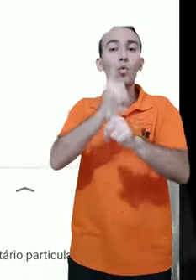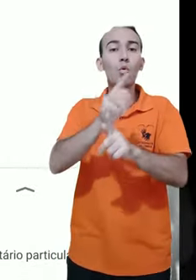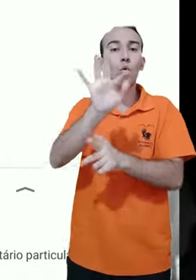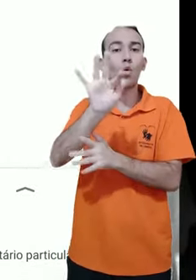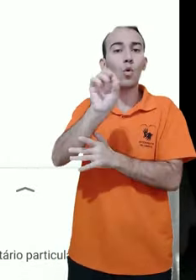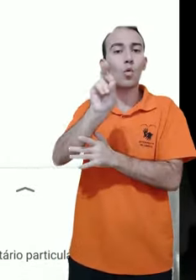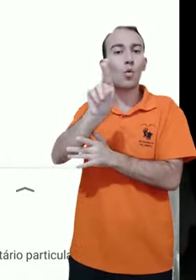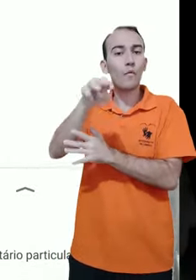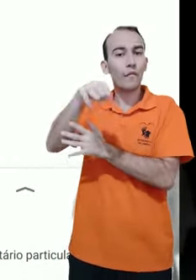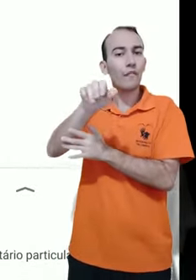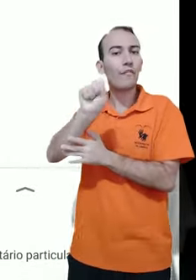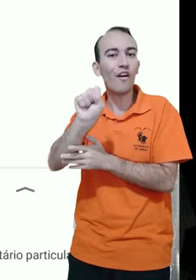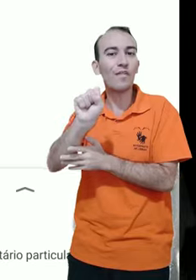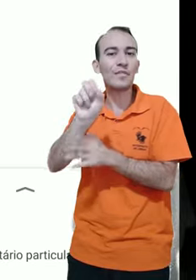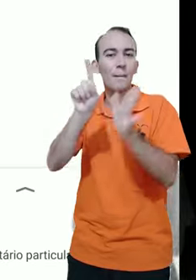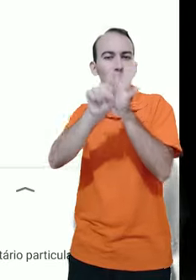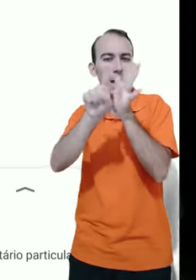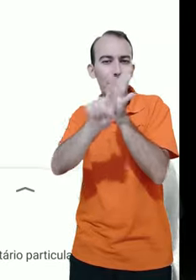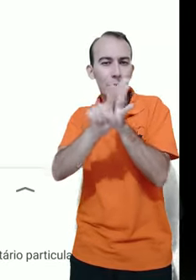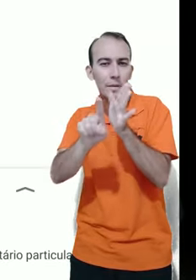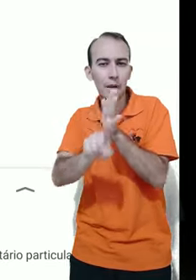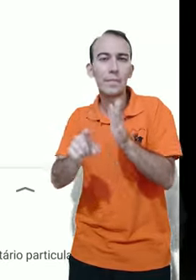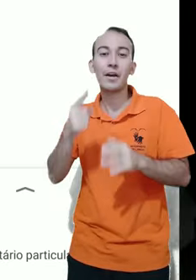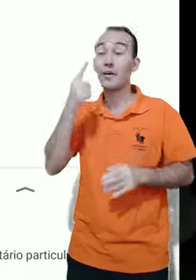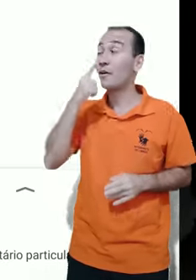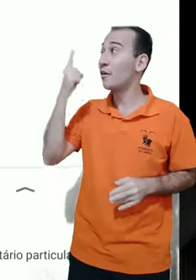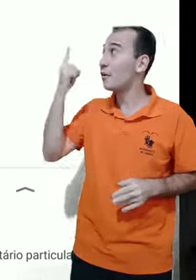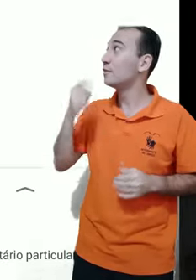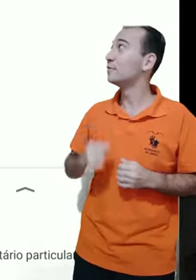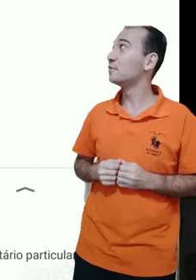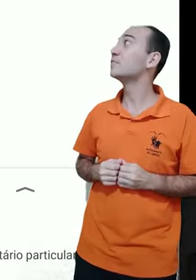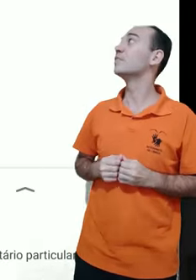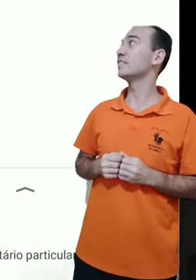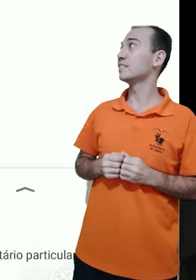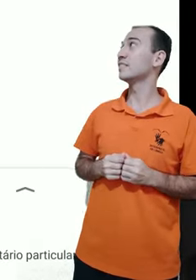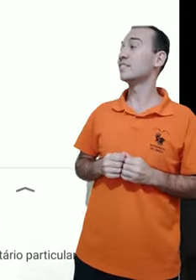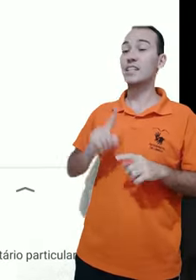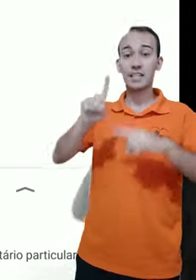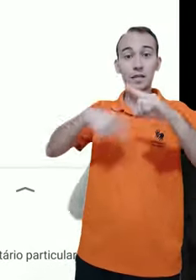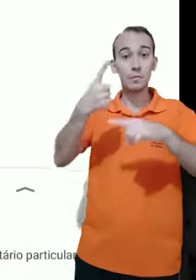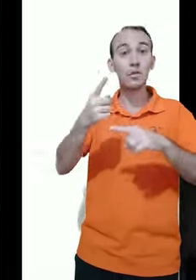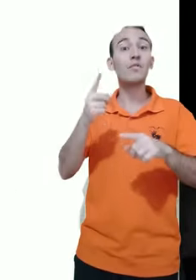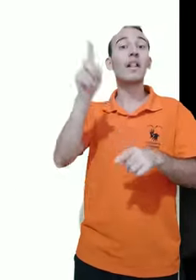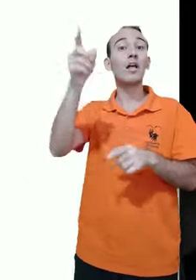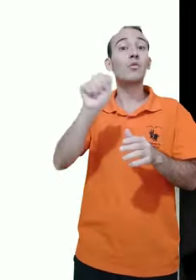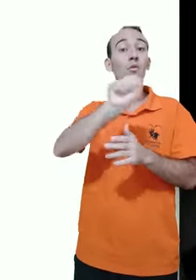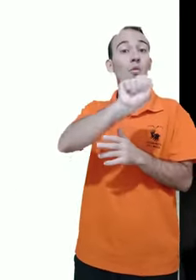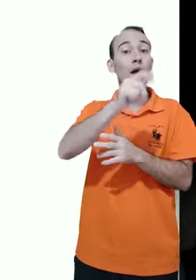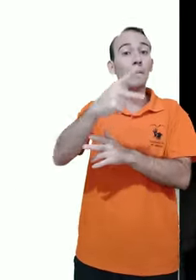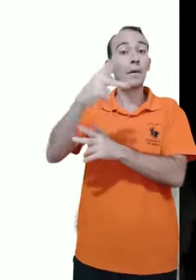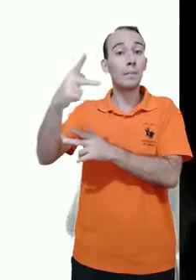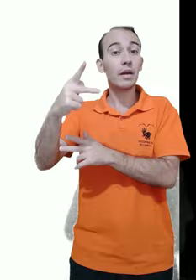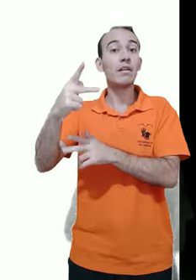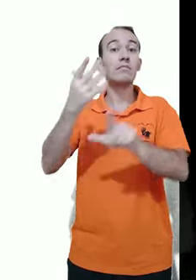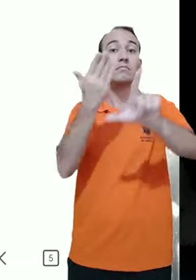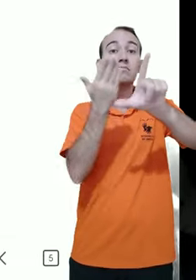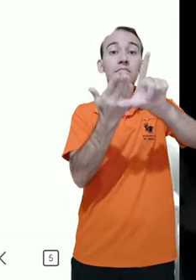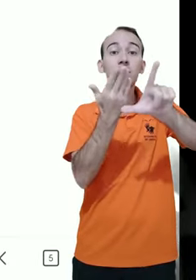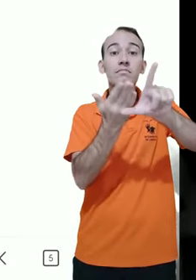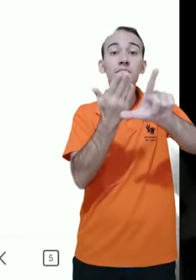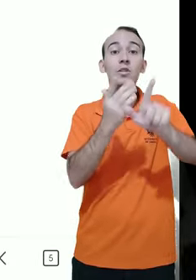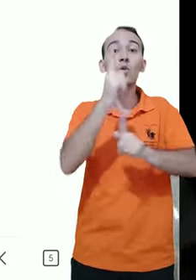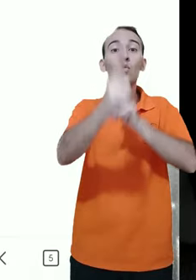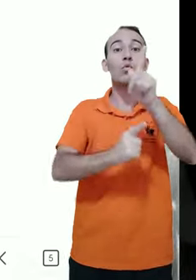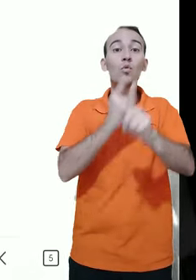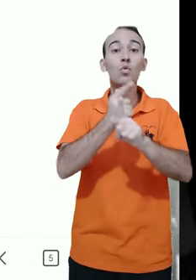formulários Google para realizar o formulário você deve clicar em anexo que nesse caso se chama Google classroom ao clicar